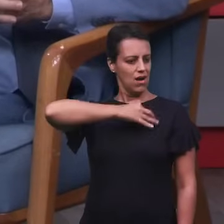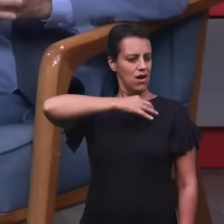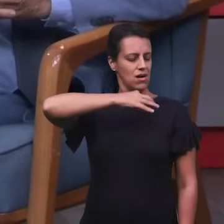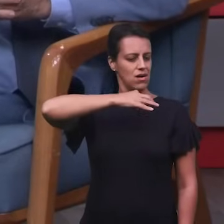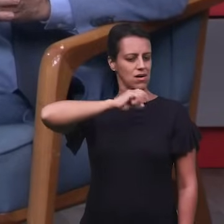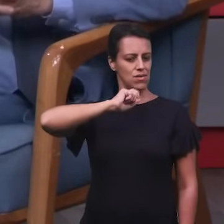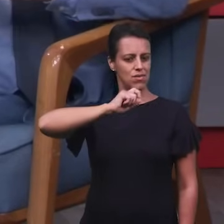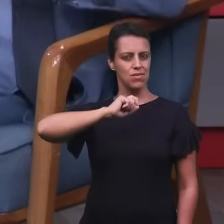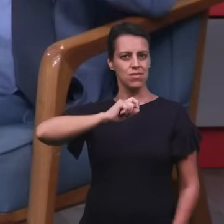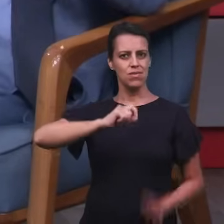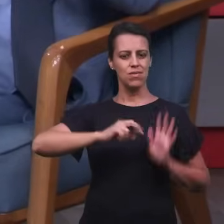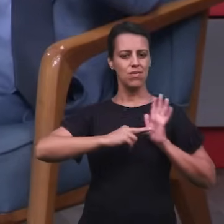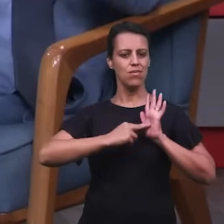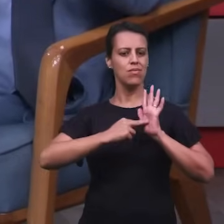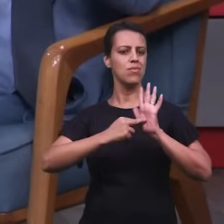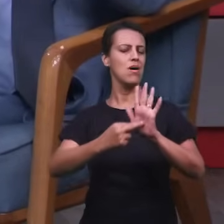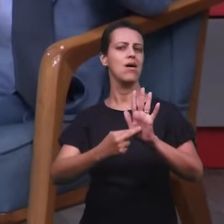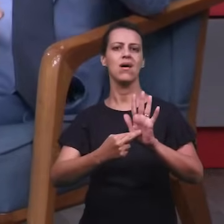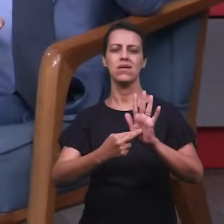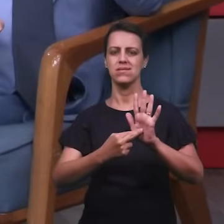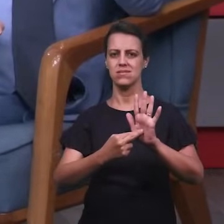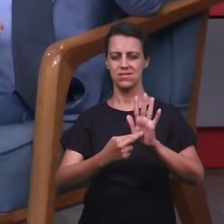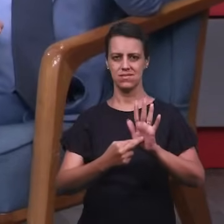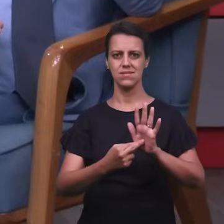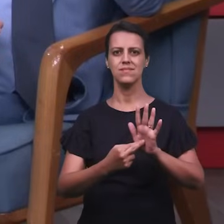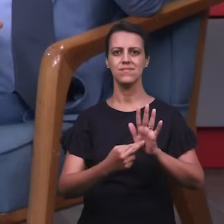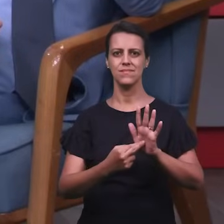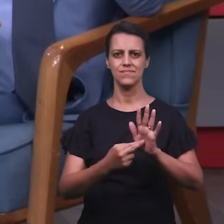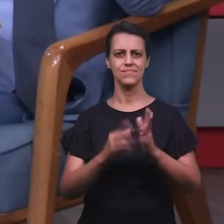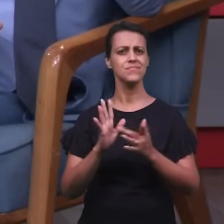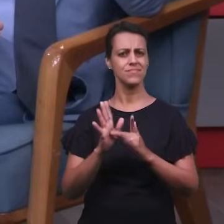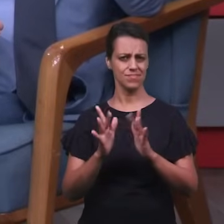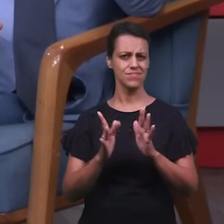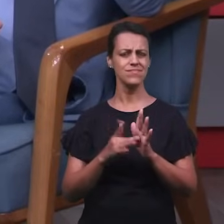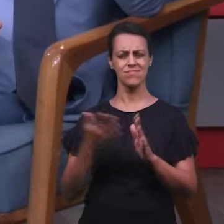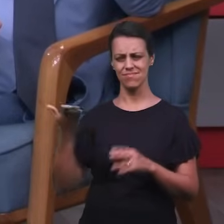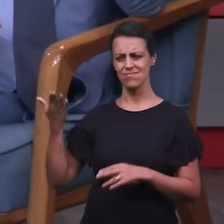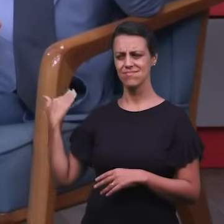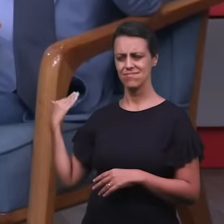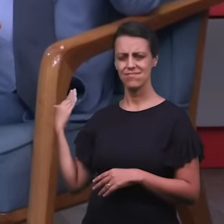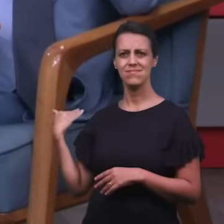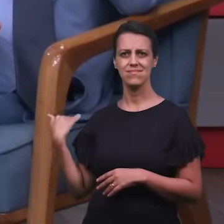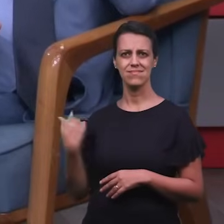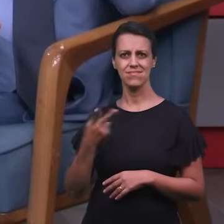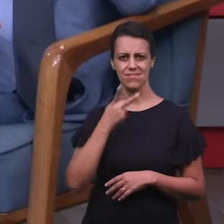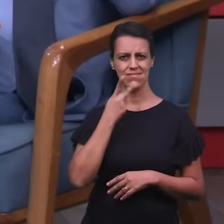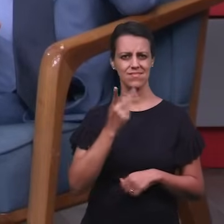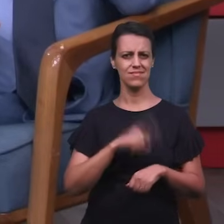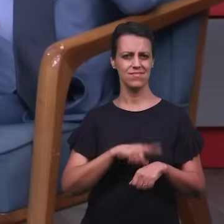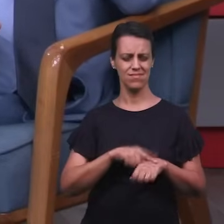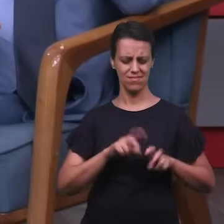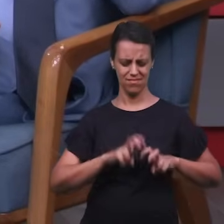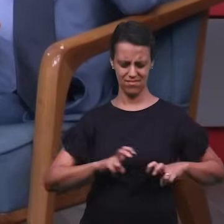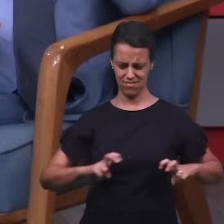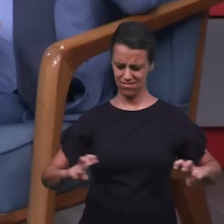operação do Espírito Santo. Isso é resultado daquilo que Jesus falou lá na ceia,